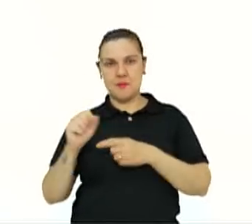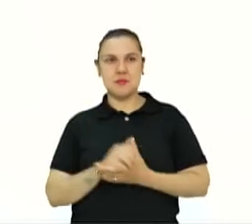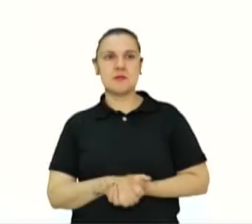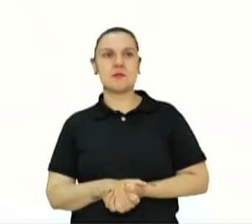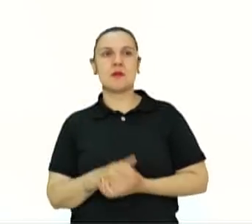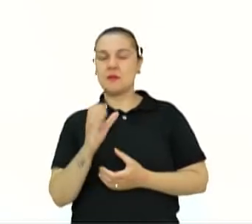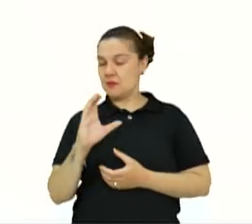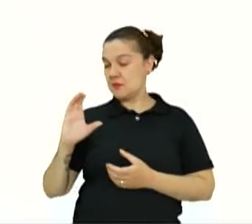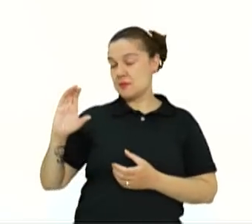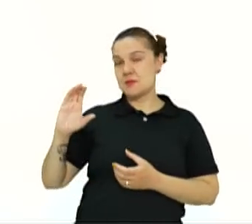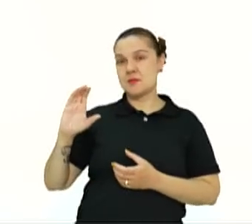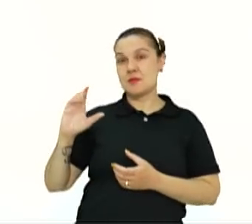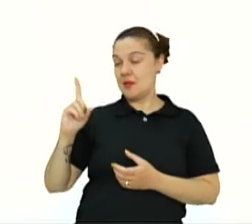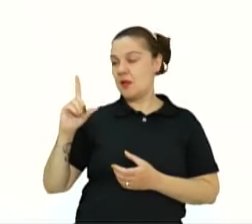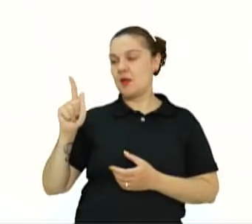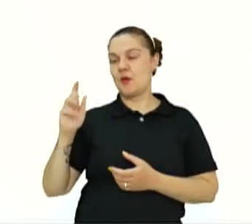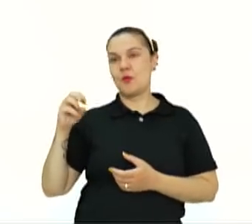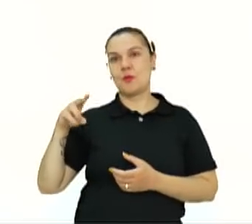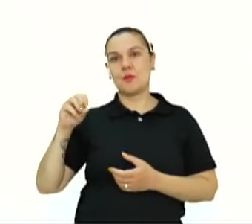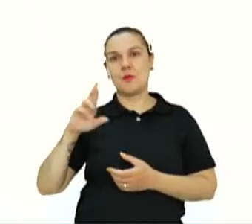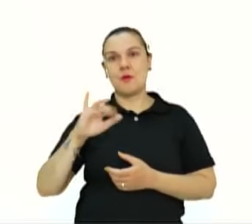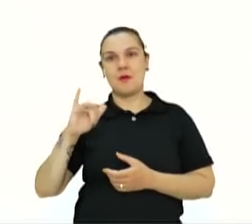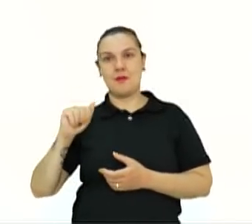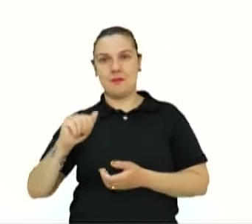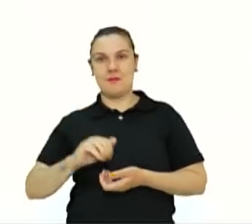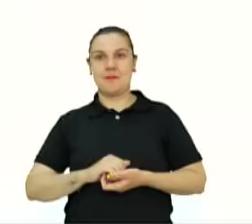Ou a letra D, gonorreia?